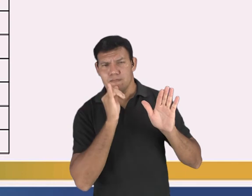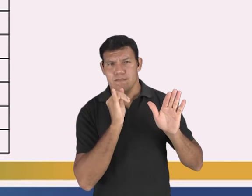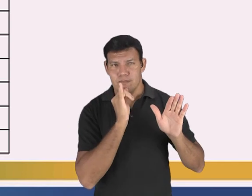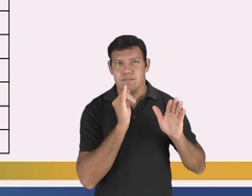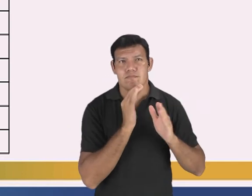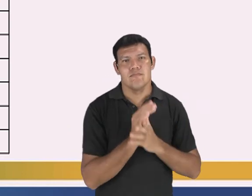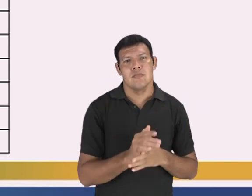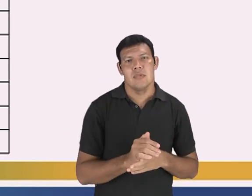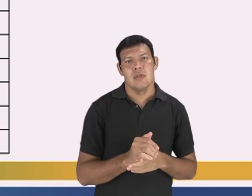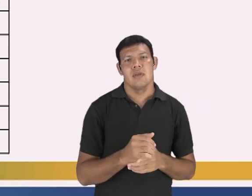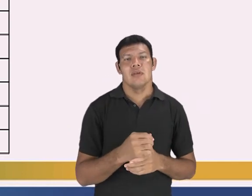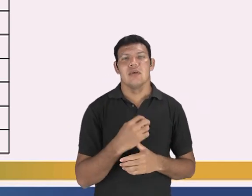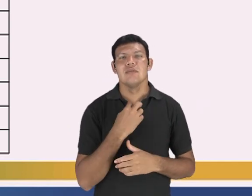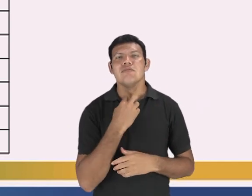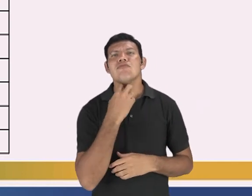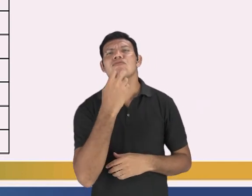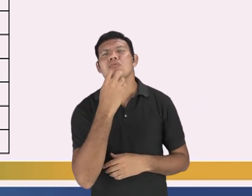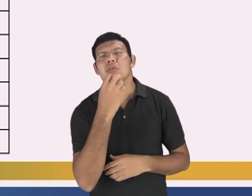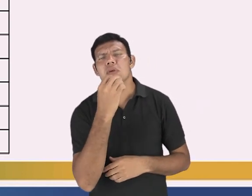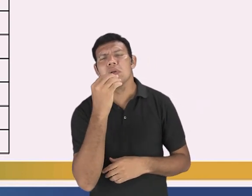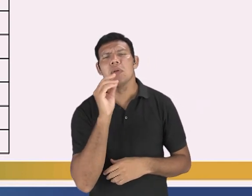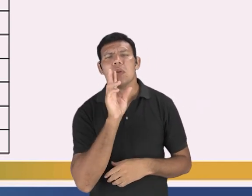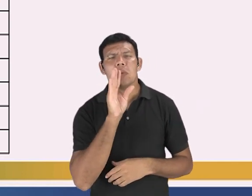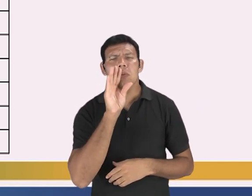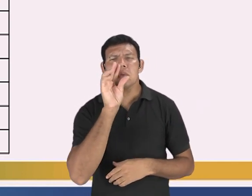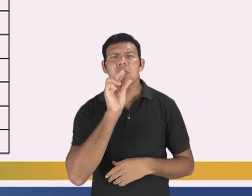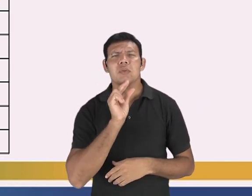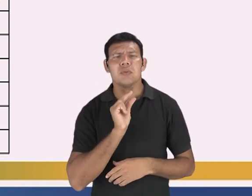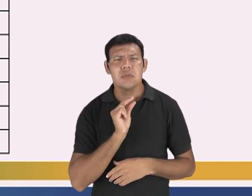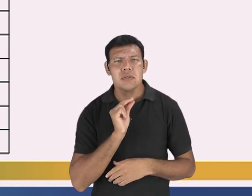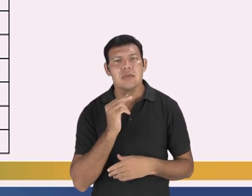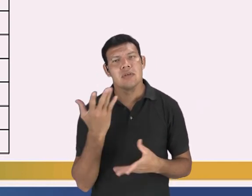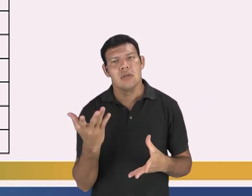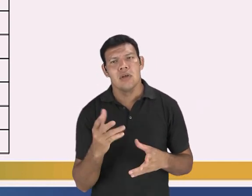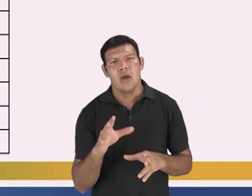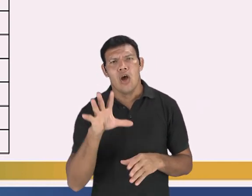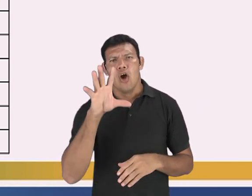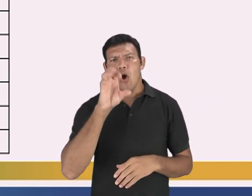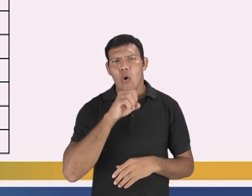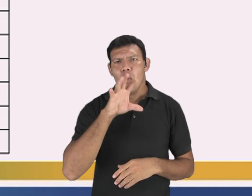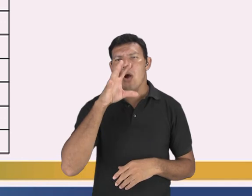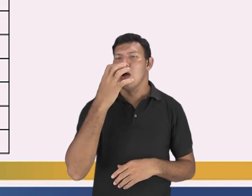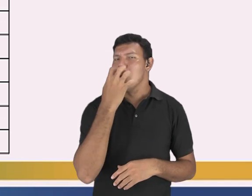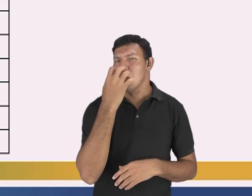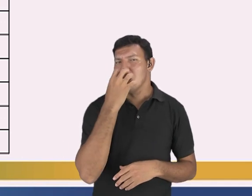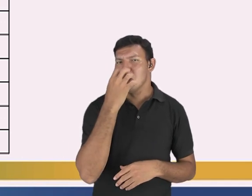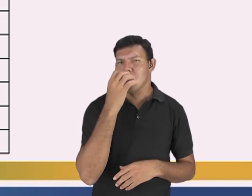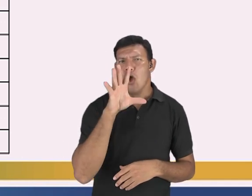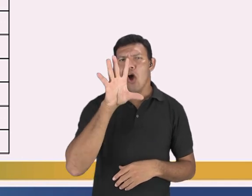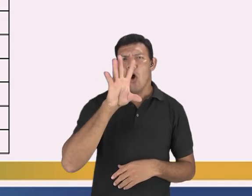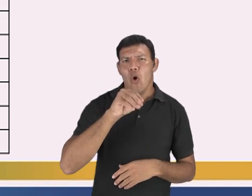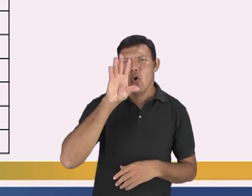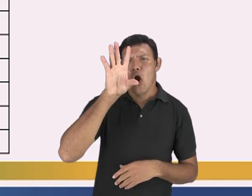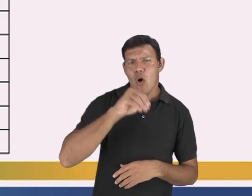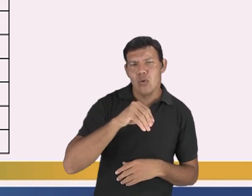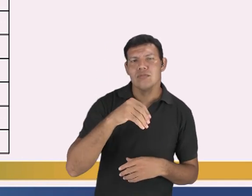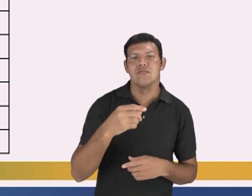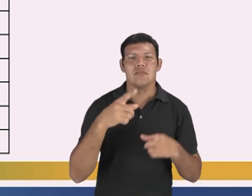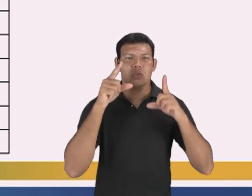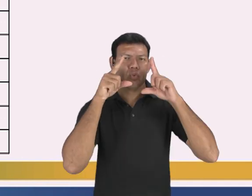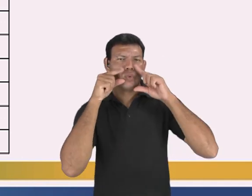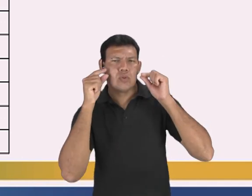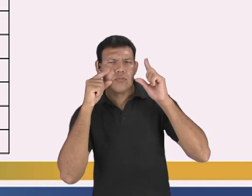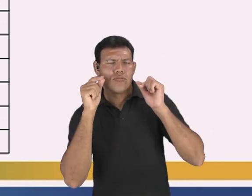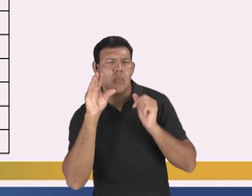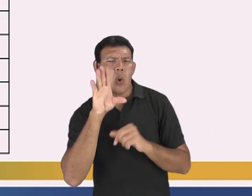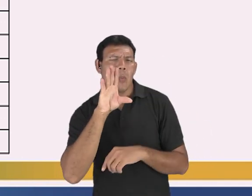sons graves? Um trovão, o latido de um cachorro grande. Quais são os agudos? Miado de um gato, talvez um garfo